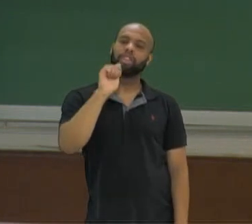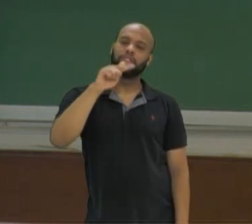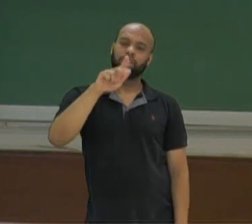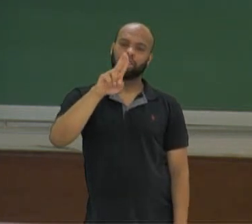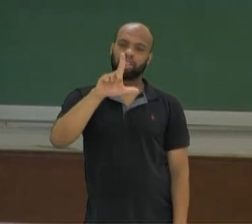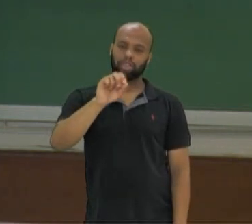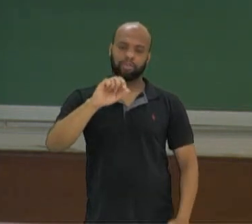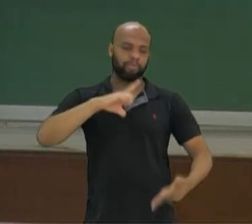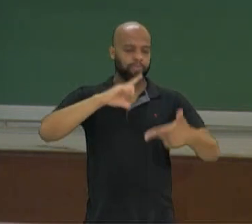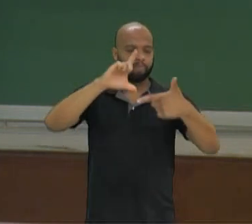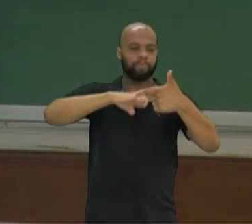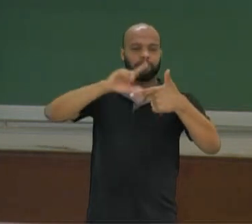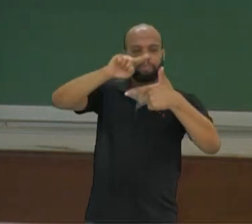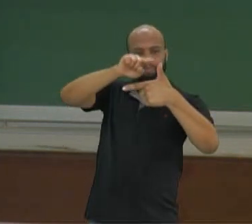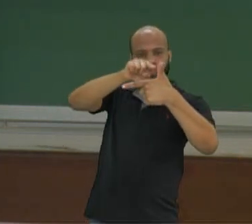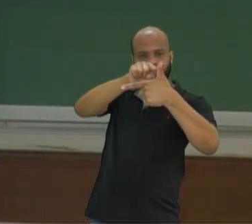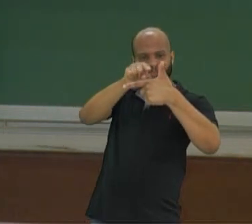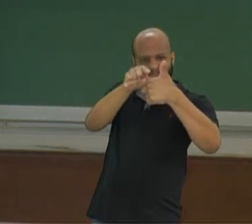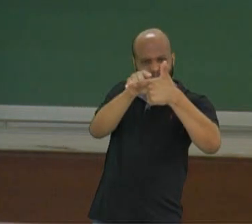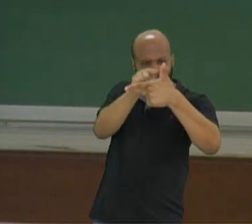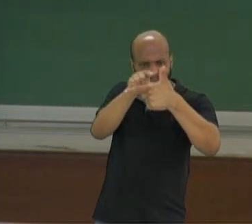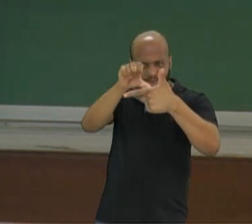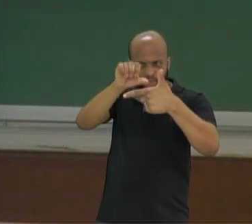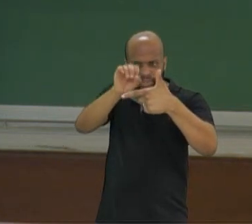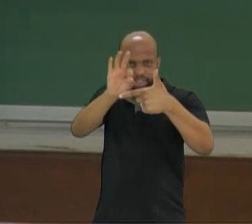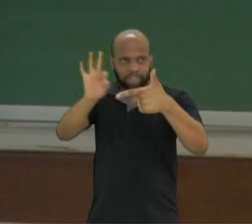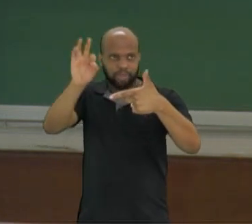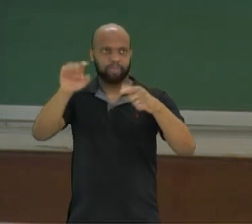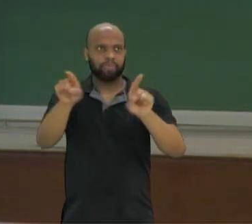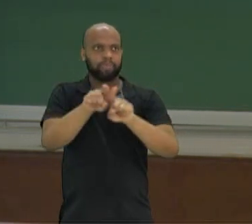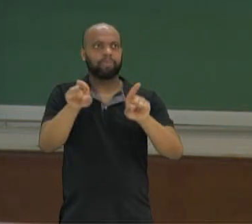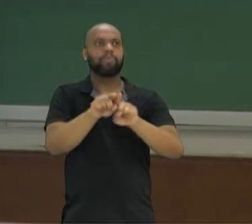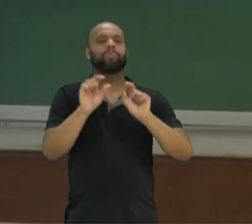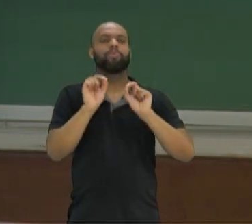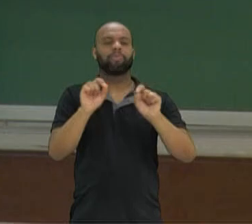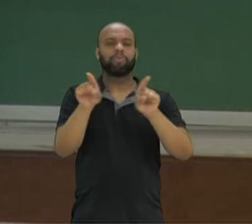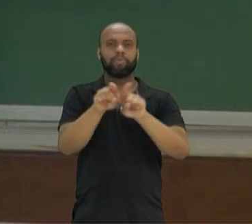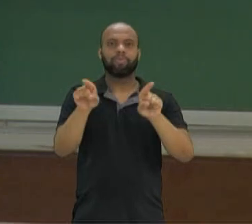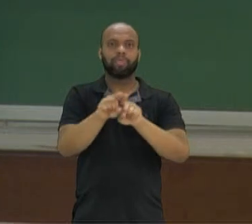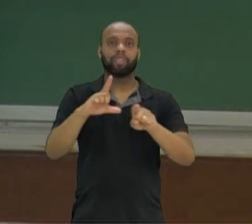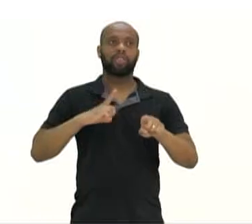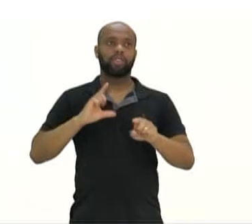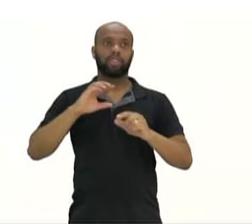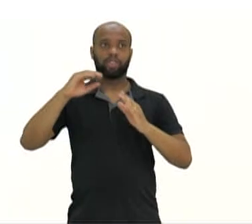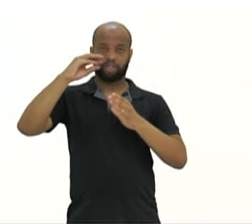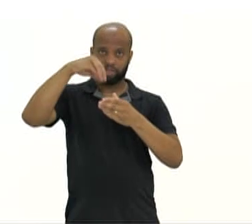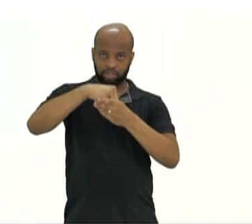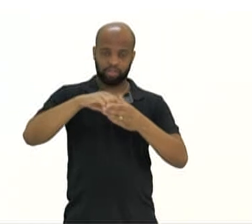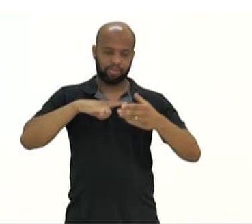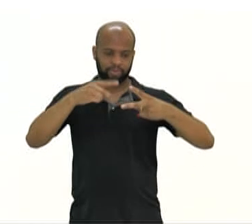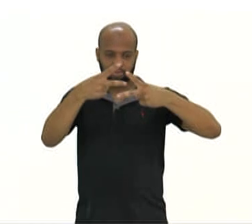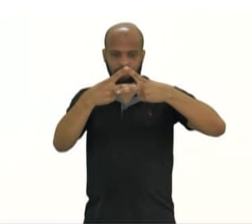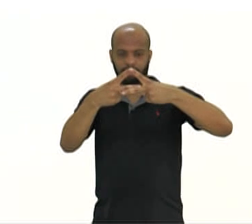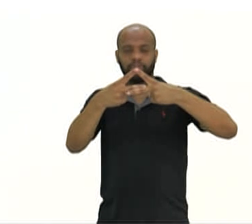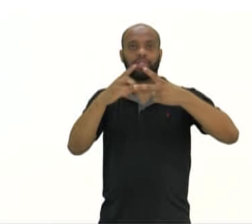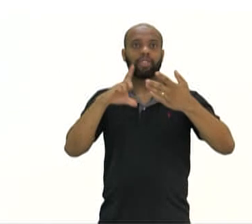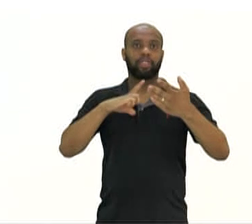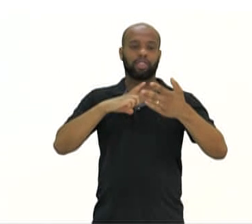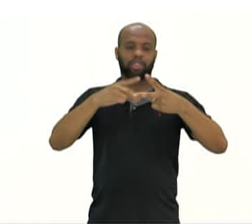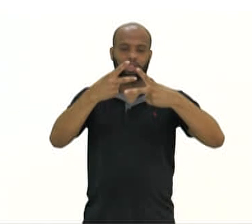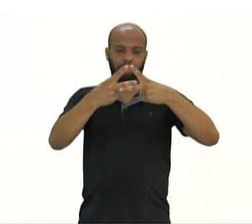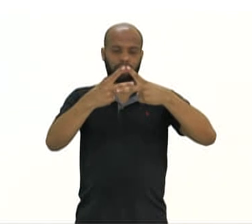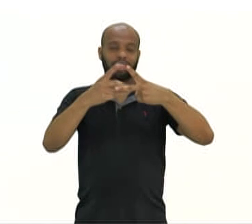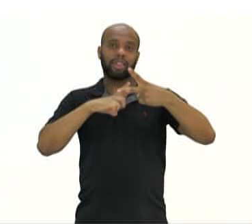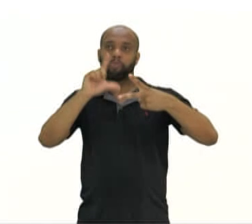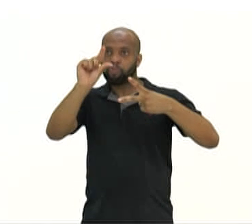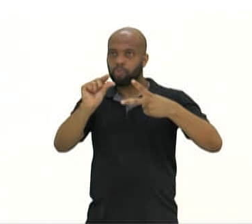que é o triângulo de ângulo reto. Obtusângulo, ele possui dois ângulos agudos internos, ou seja, menor